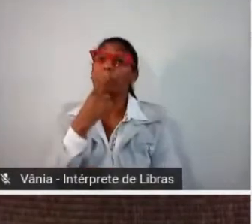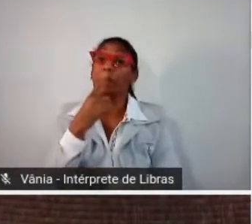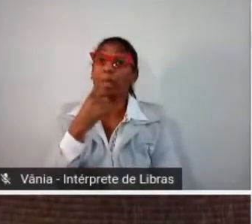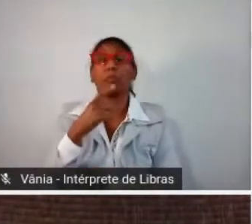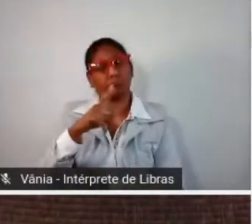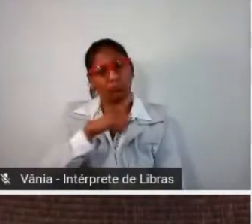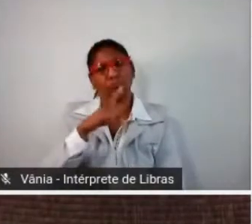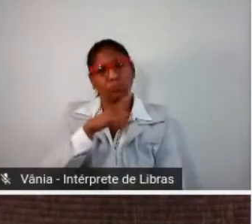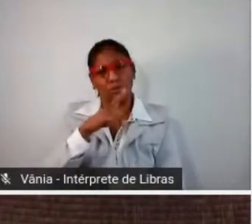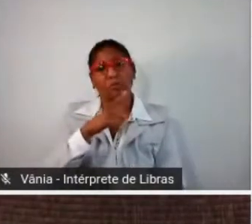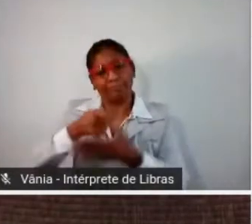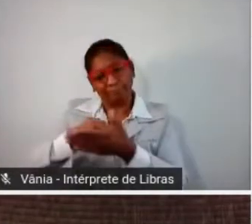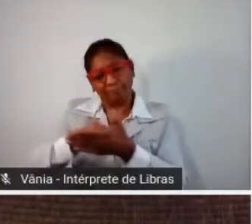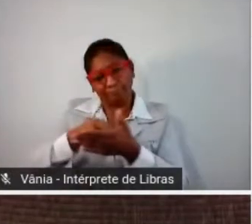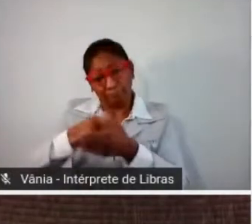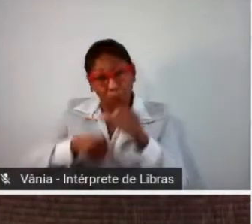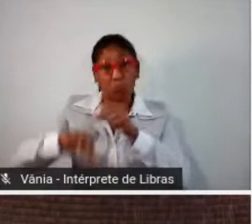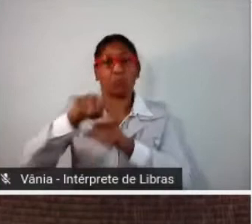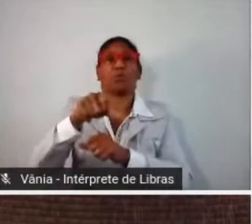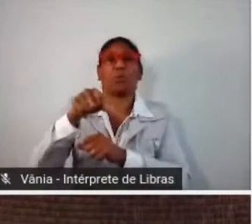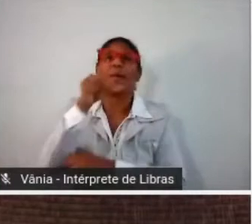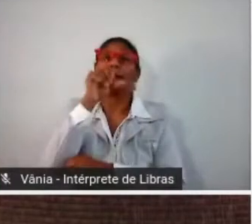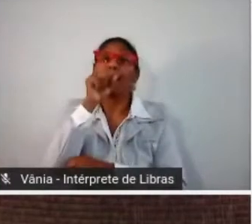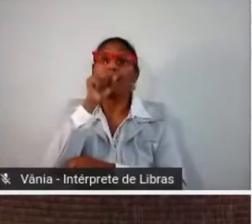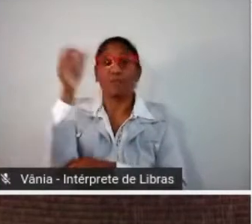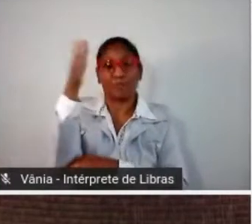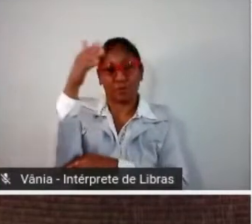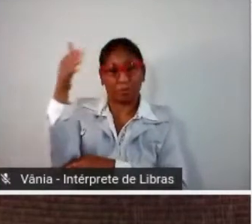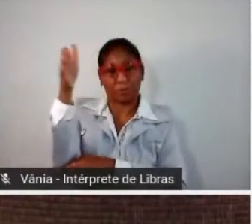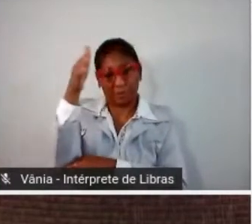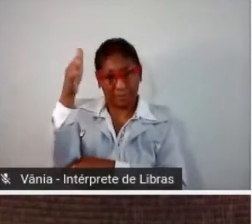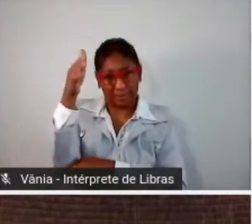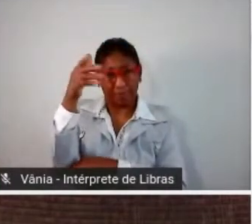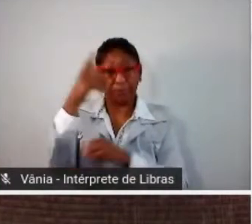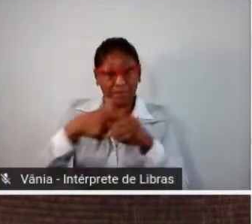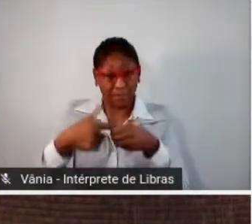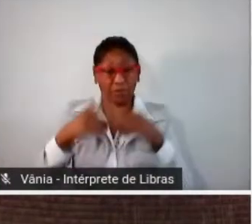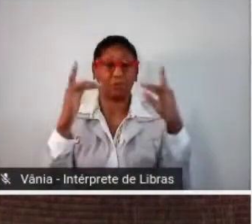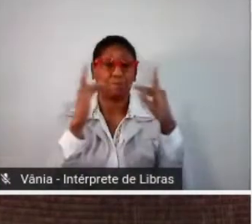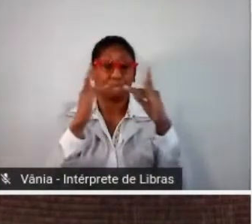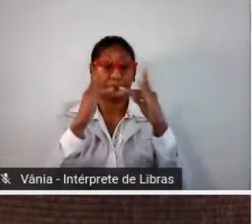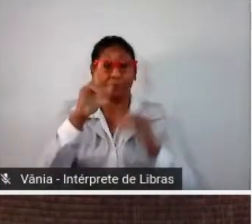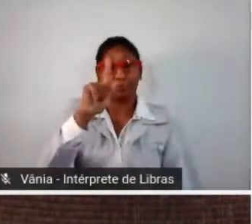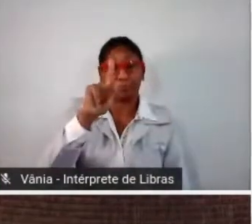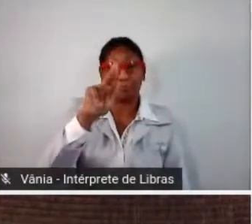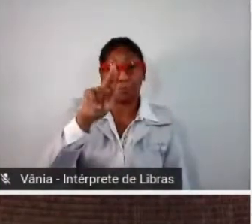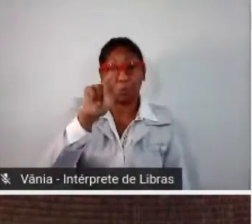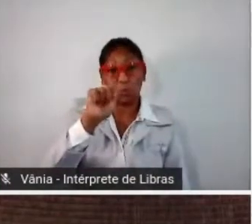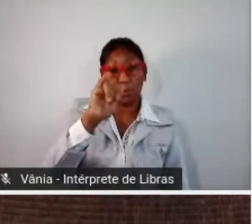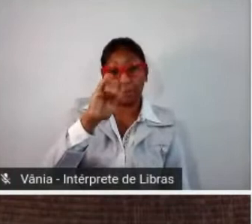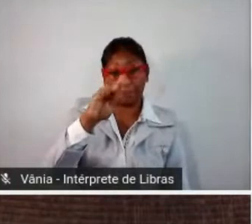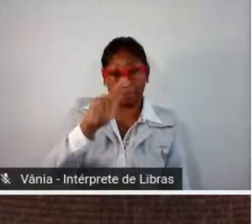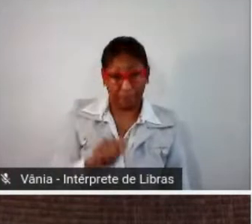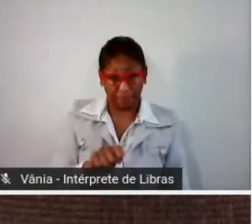atendendo o recurso, fica em bandeira laranja a região Guaíba, que pega a região da Costa Doce e parte da